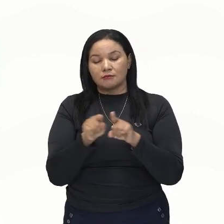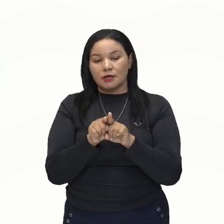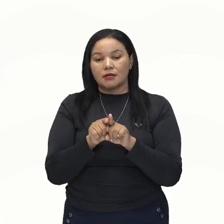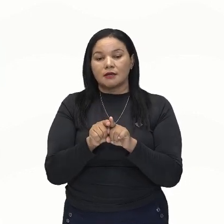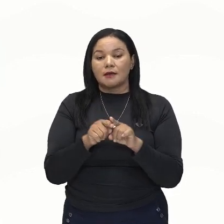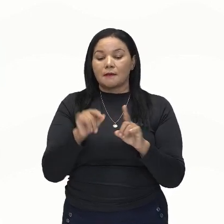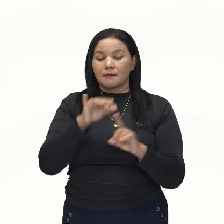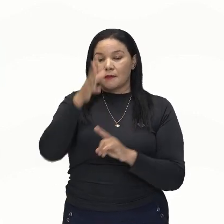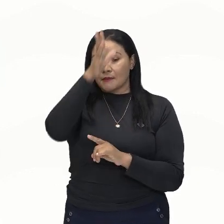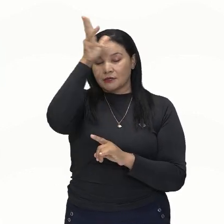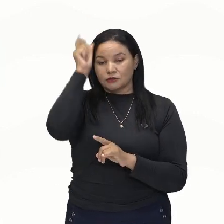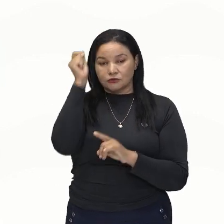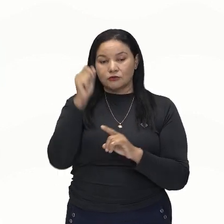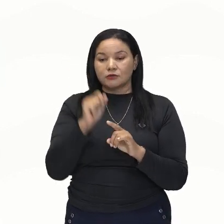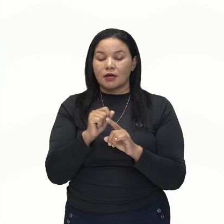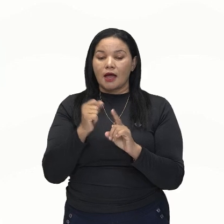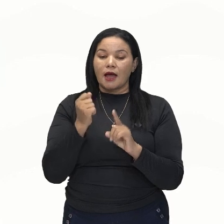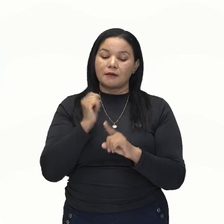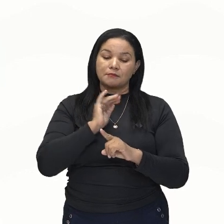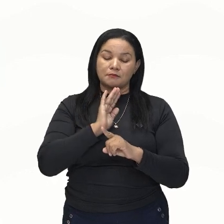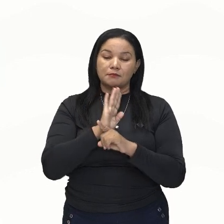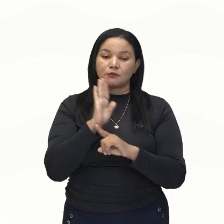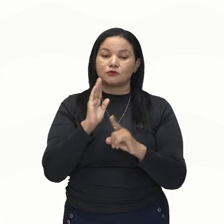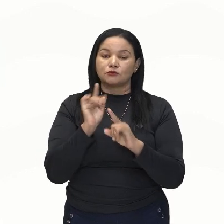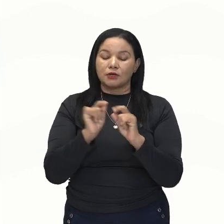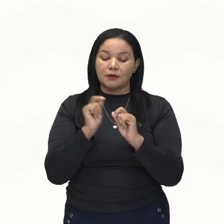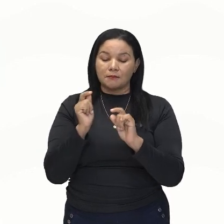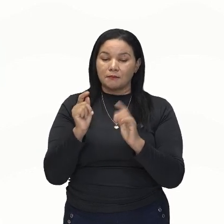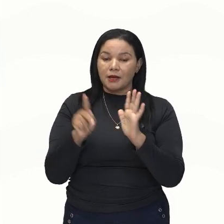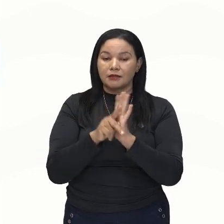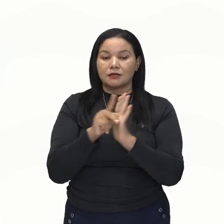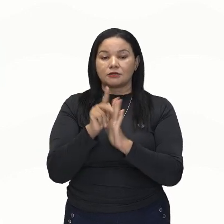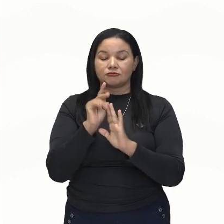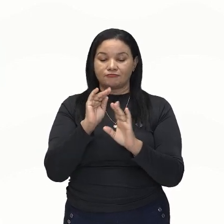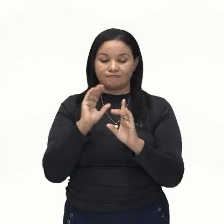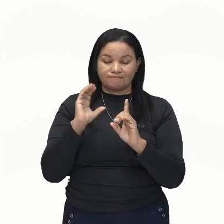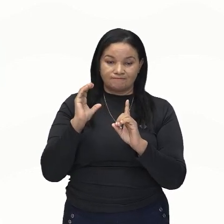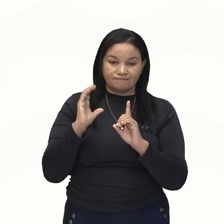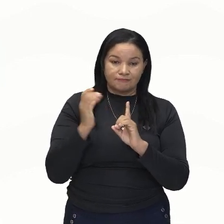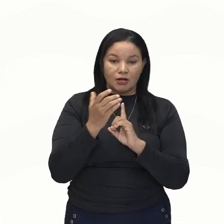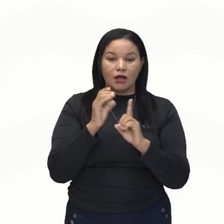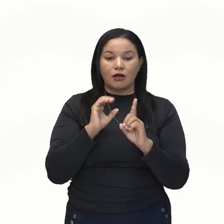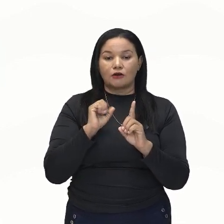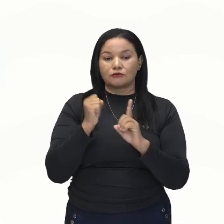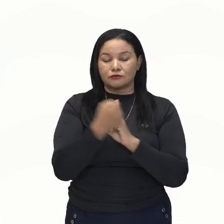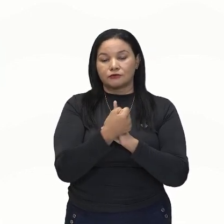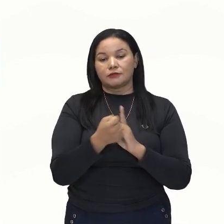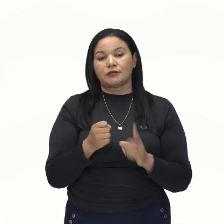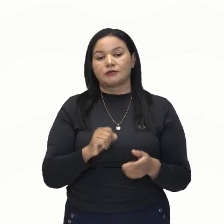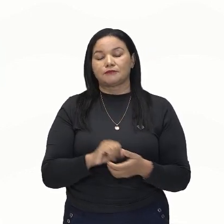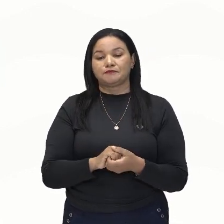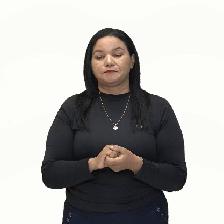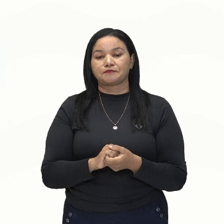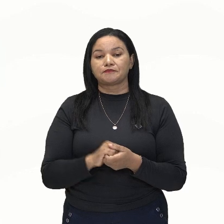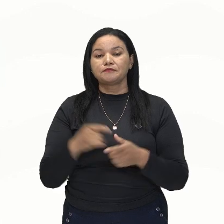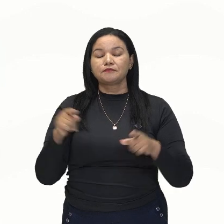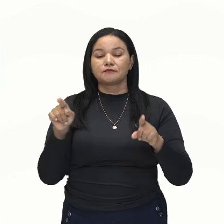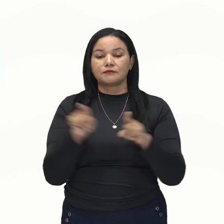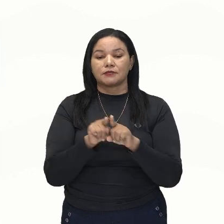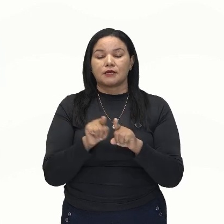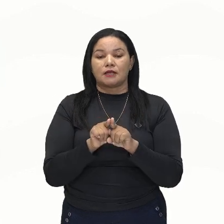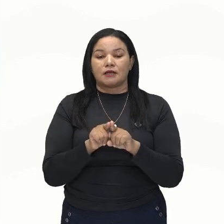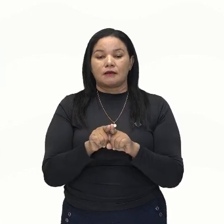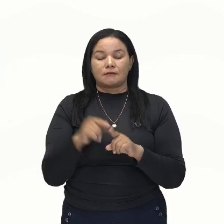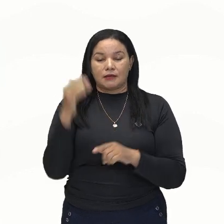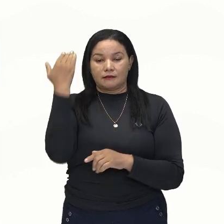coletivo. Ou seja, a questão de falarmos desses bens é também compreendermos que esses